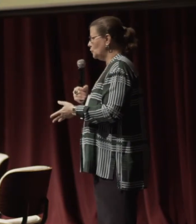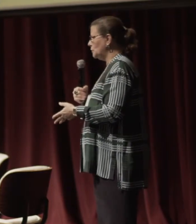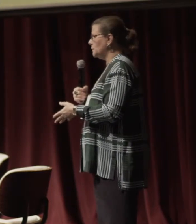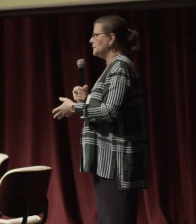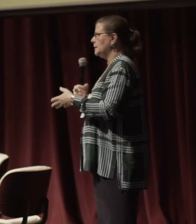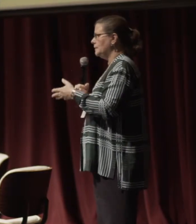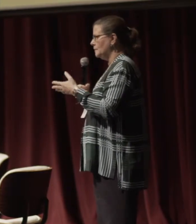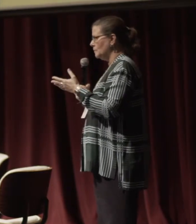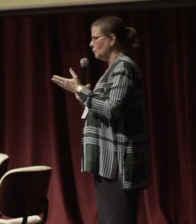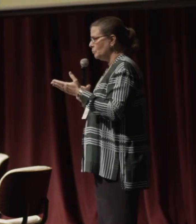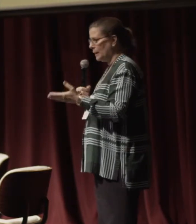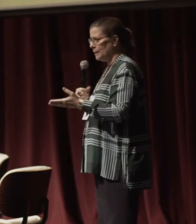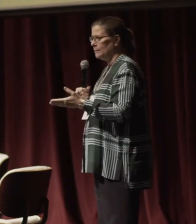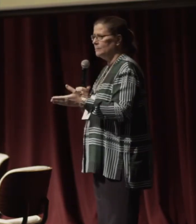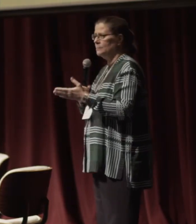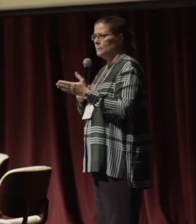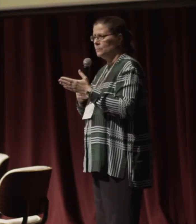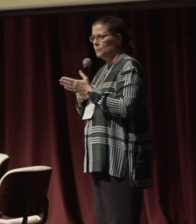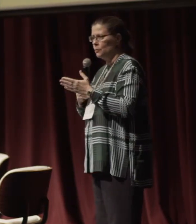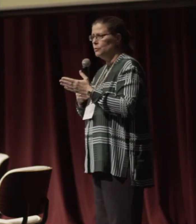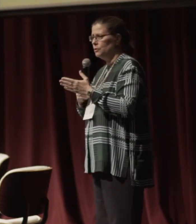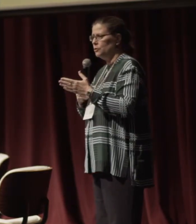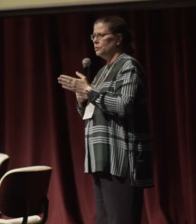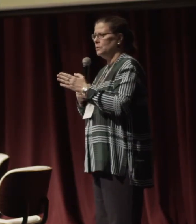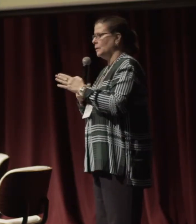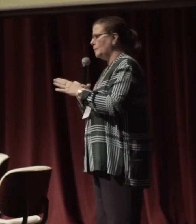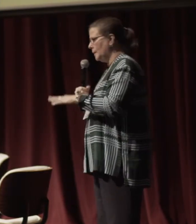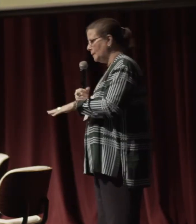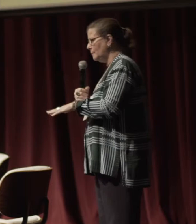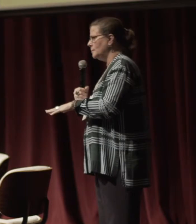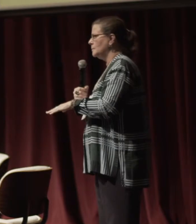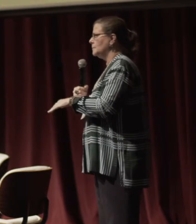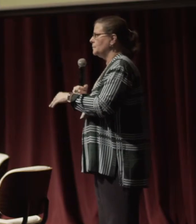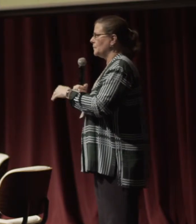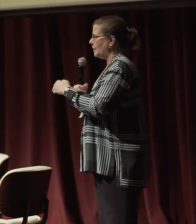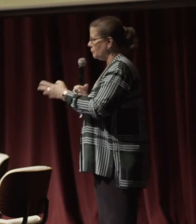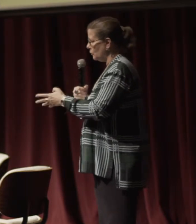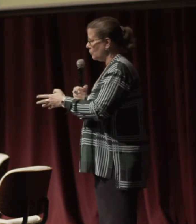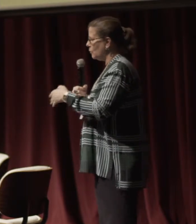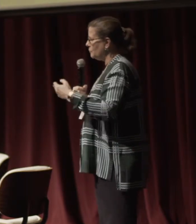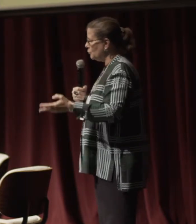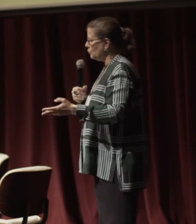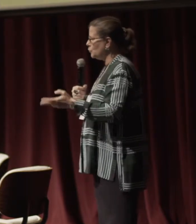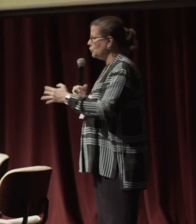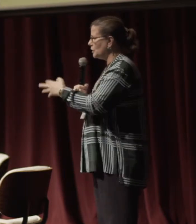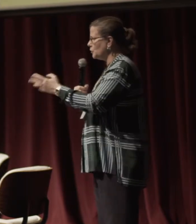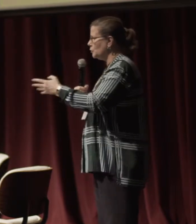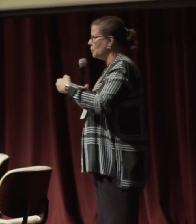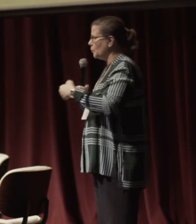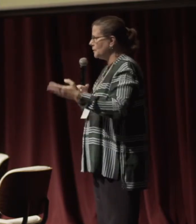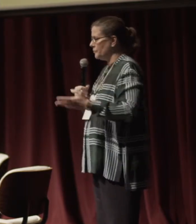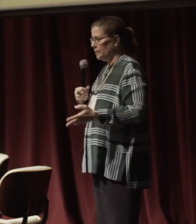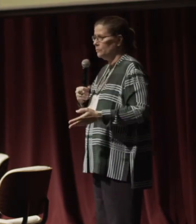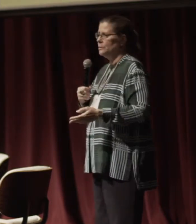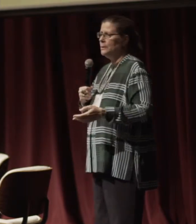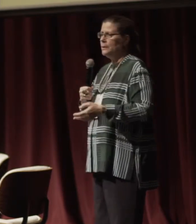muito da psicologia, mas é pai, quando existe, a mãe, a avó, o avô, o tio, a tia, o irmão mais velho